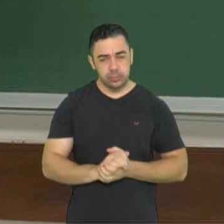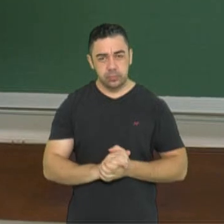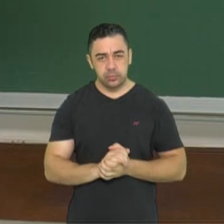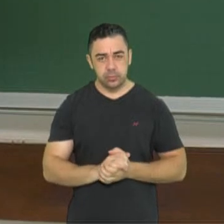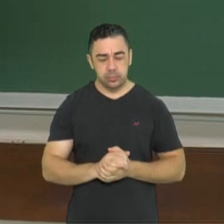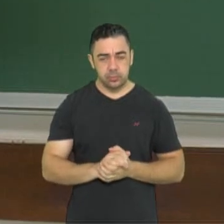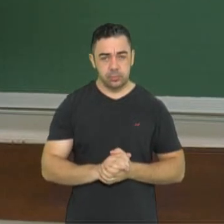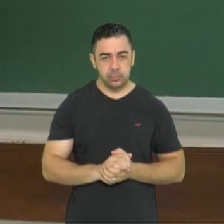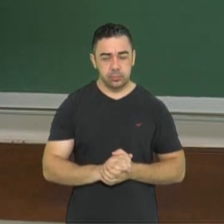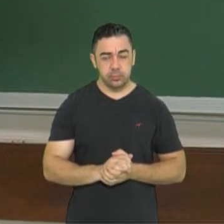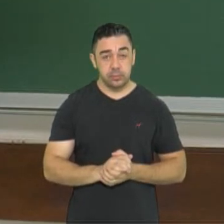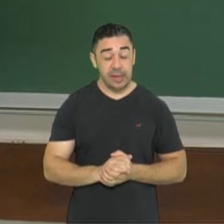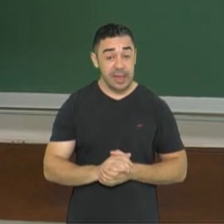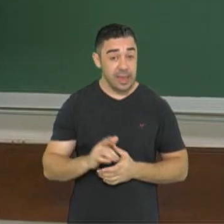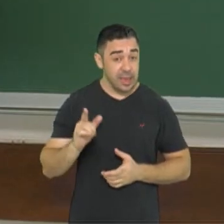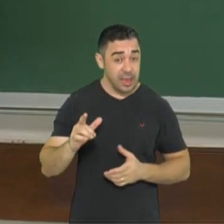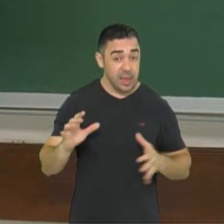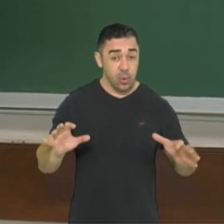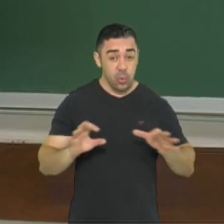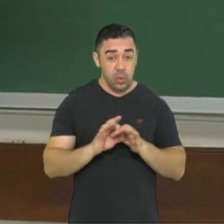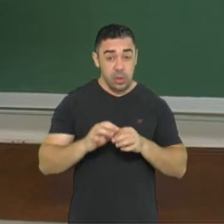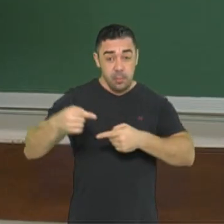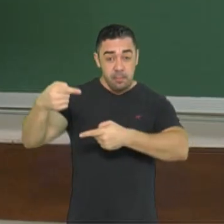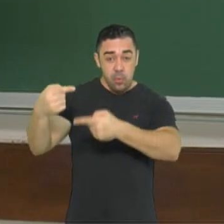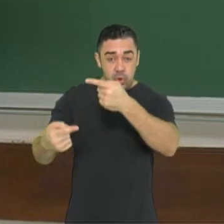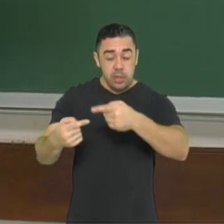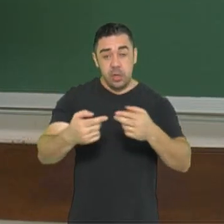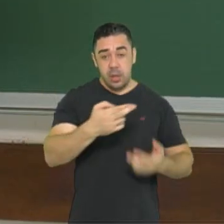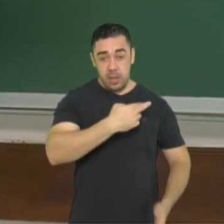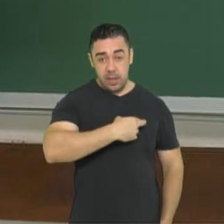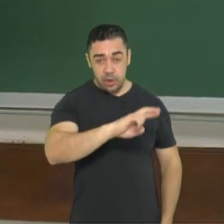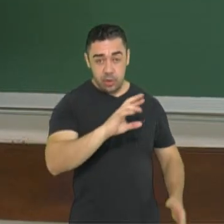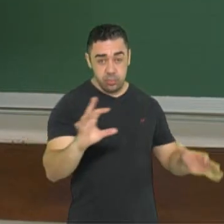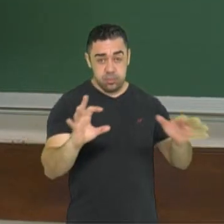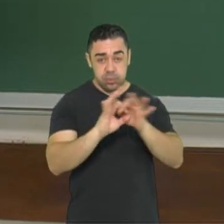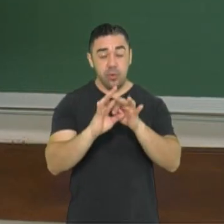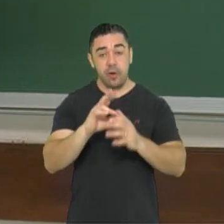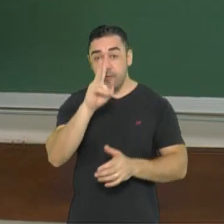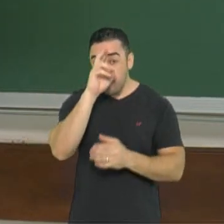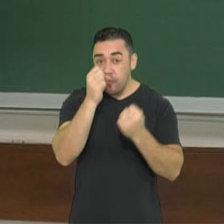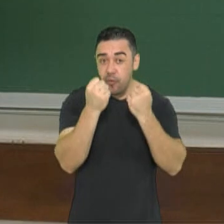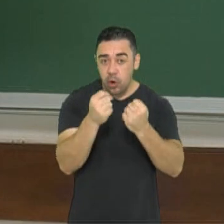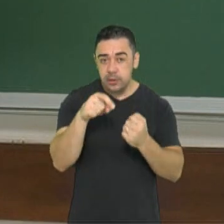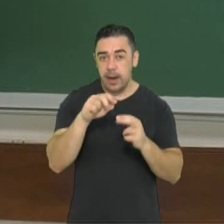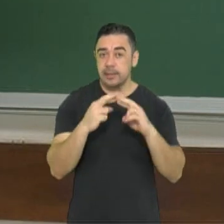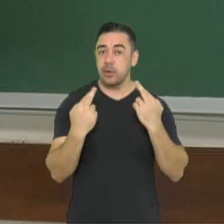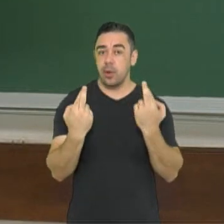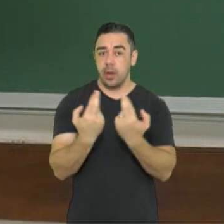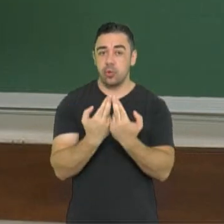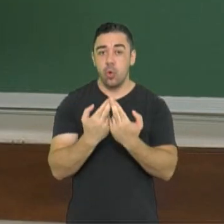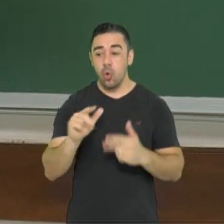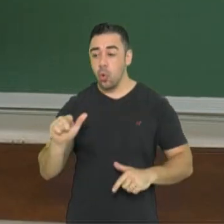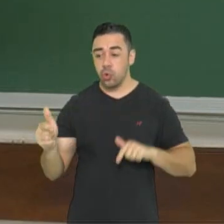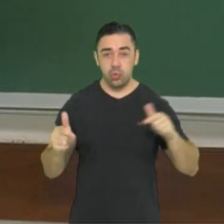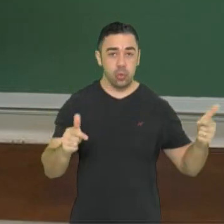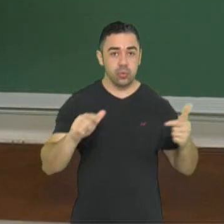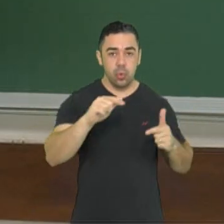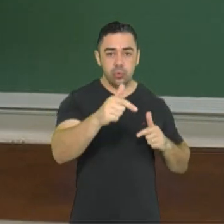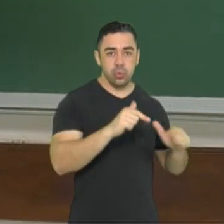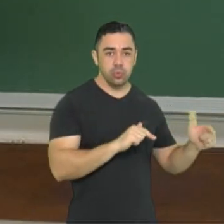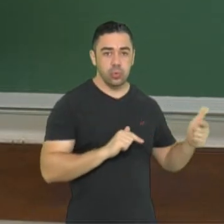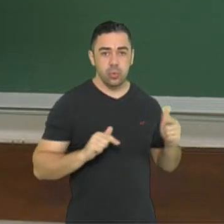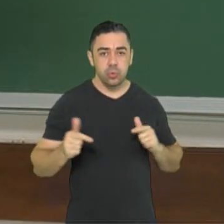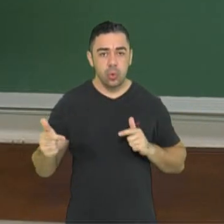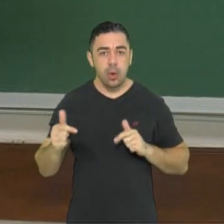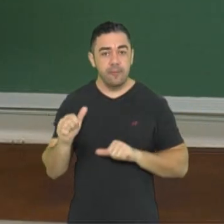poder político. Essa união do poder político religioso fortalece o Reino Franco. Os outros reinos, eles vão se